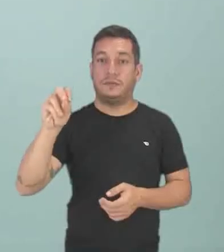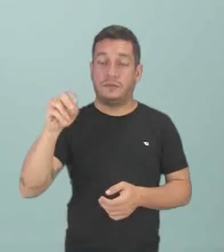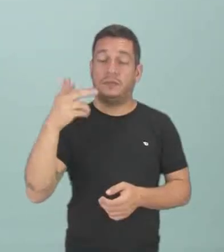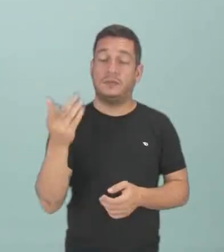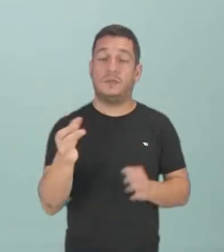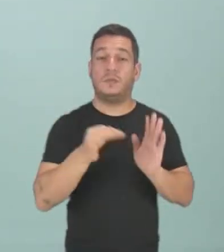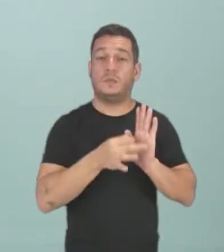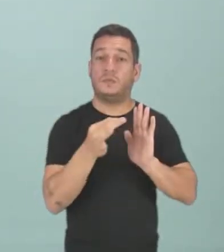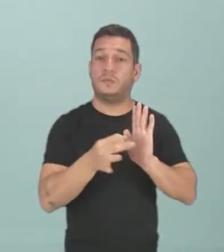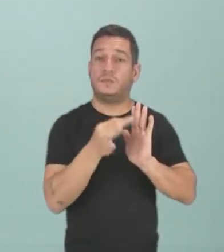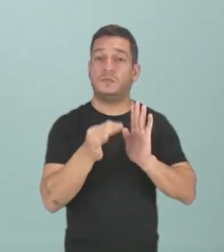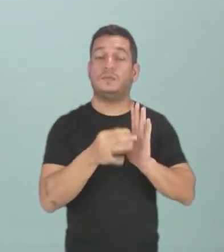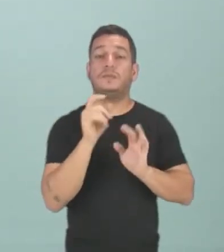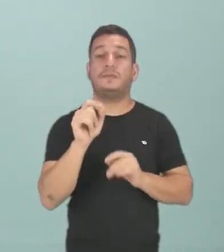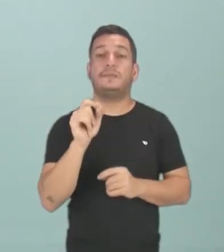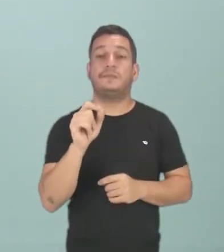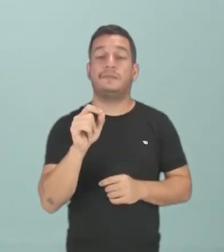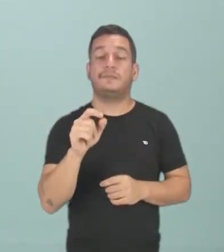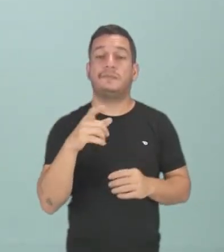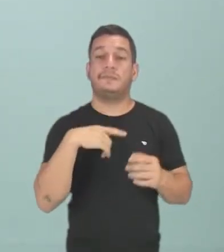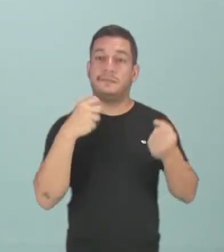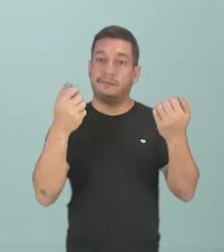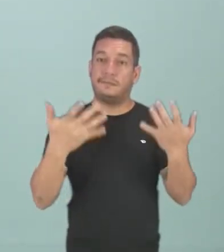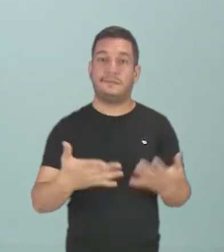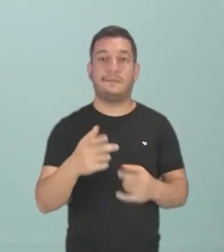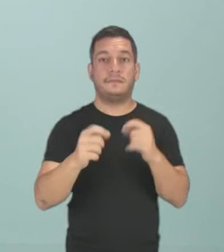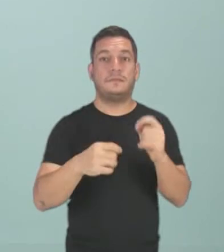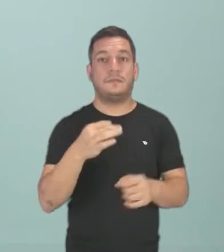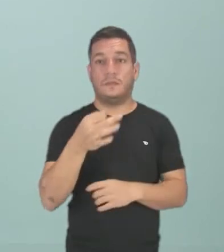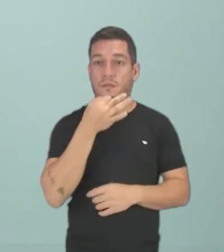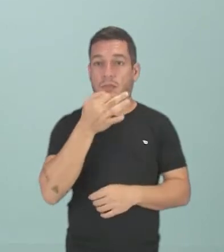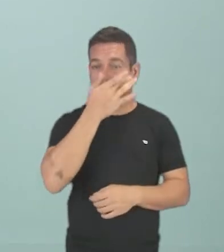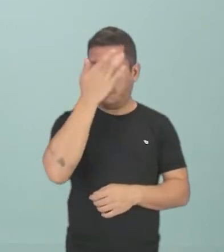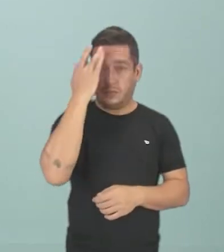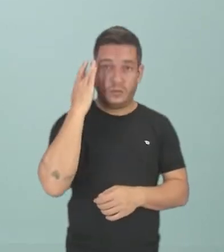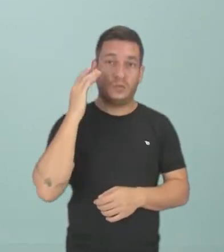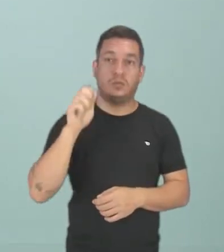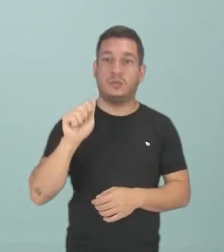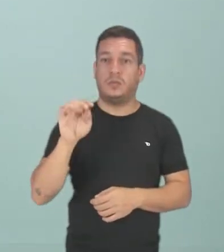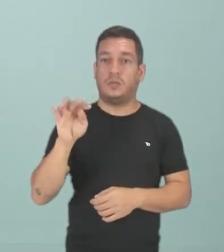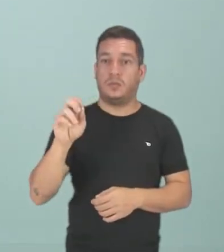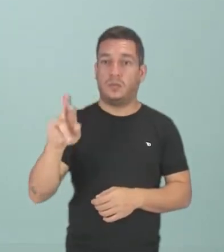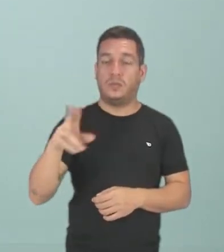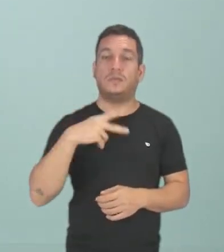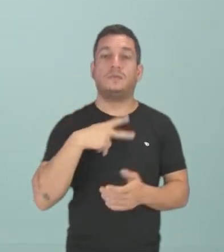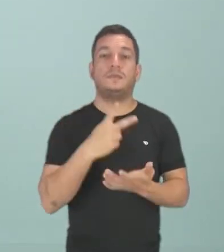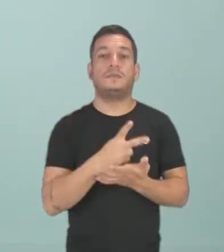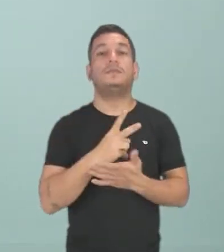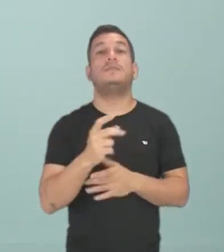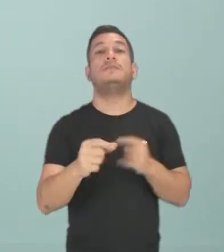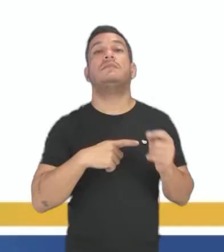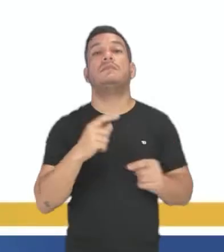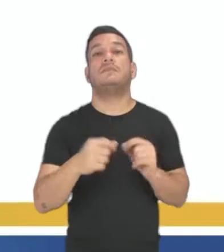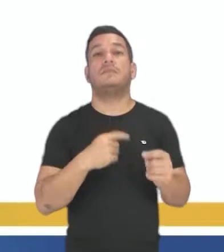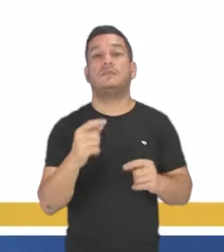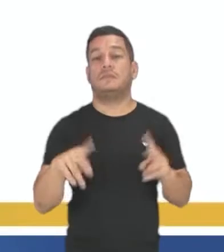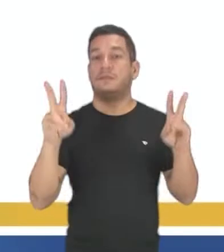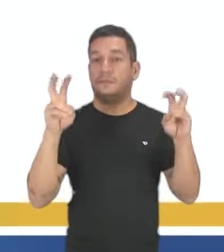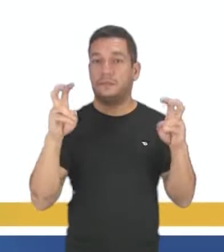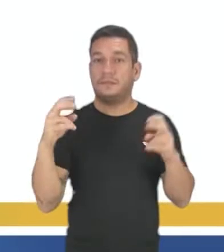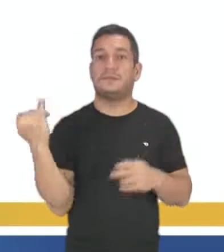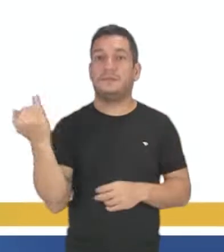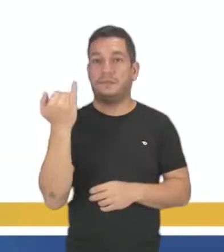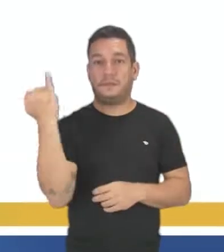opinião, ele trata a opinião do autor sempre levando em consideração assuntos de